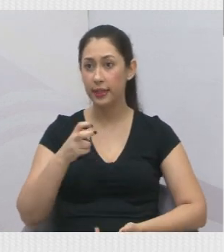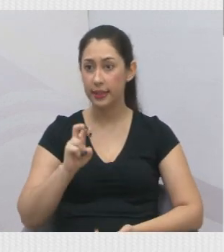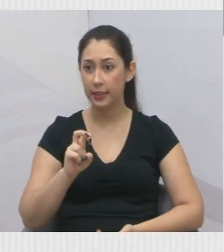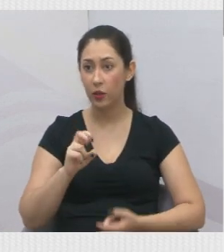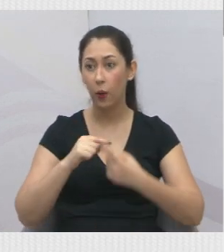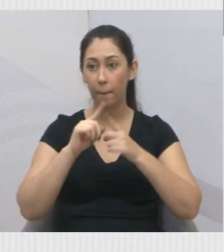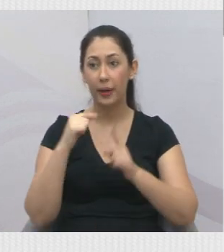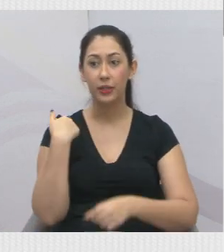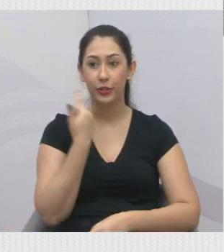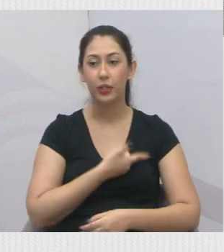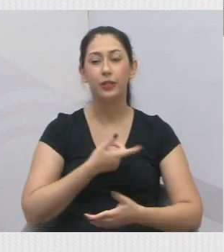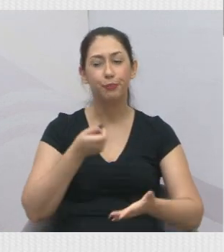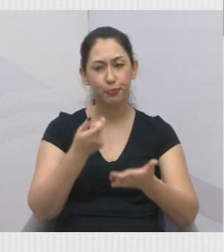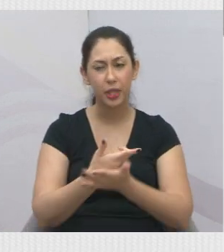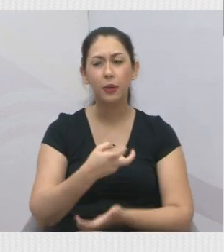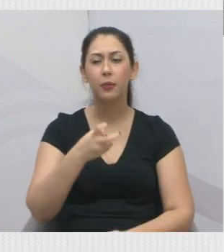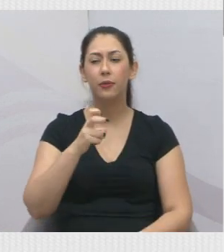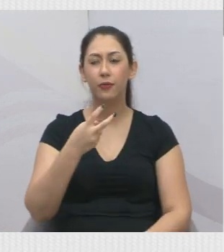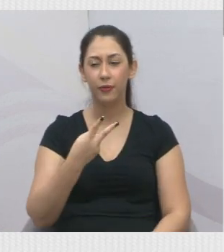pagamos os